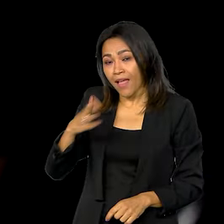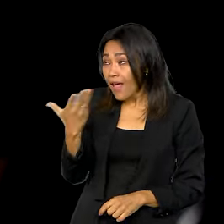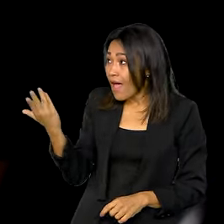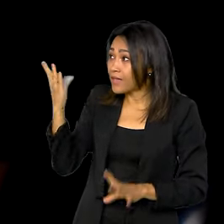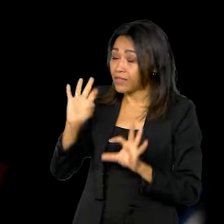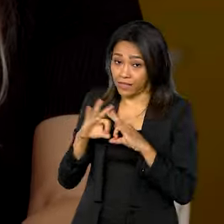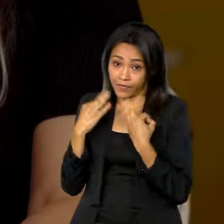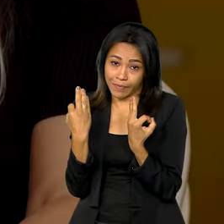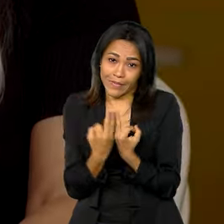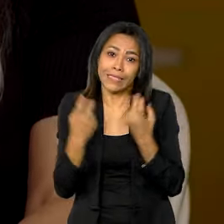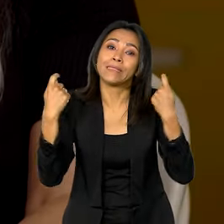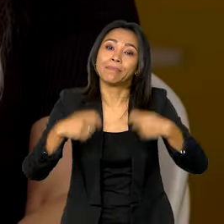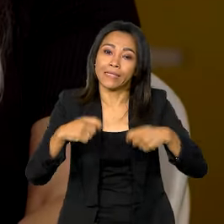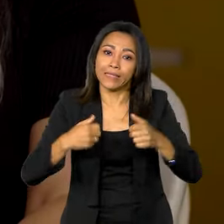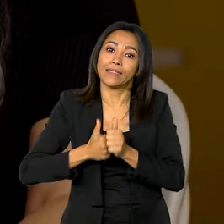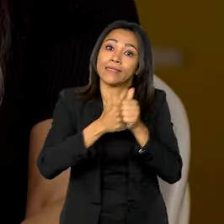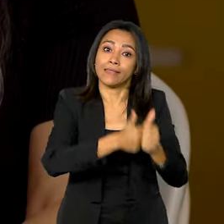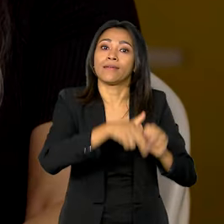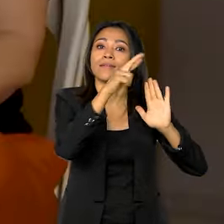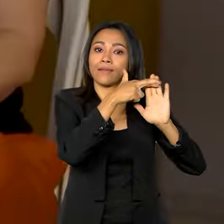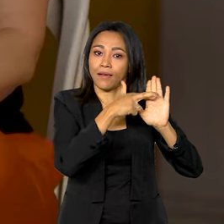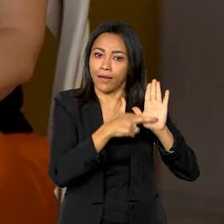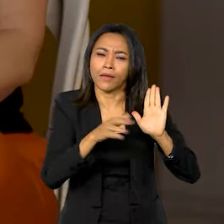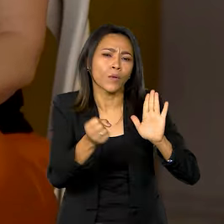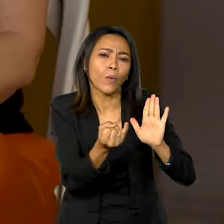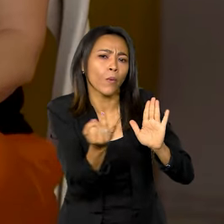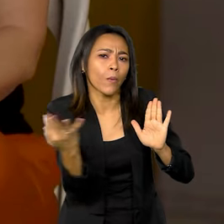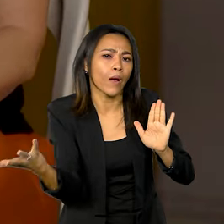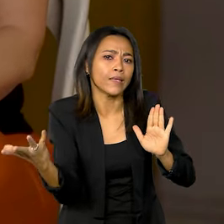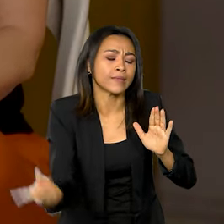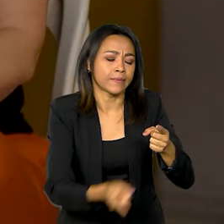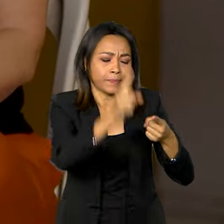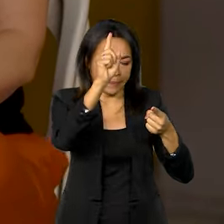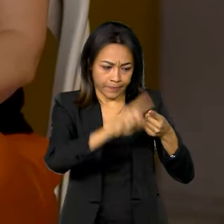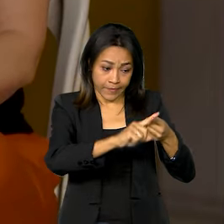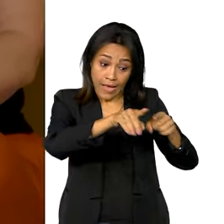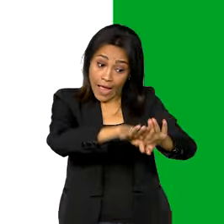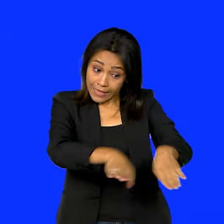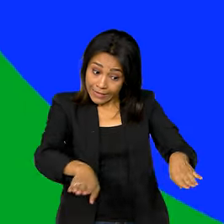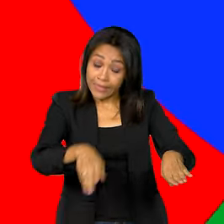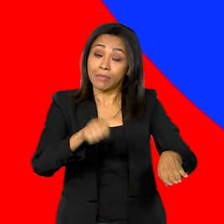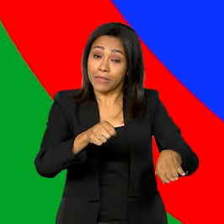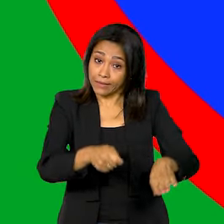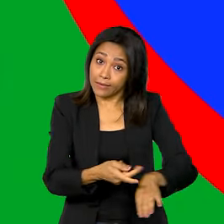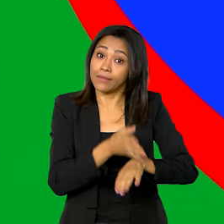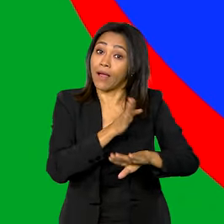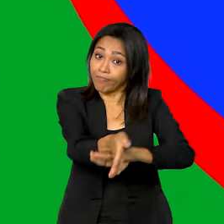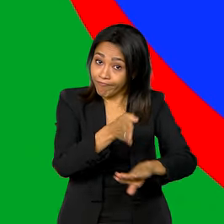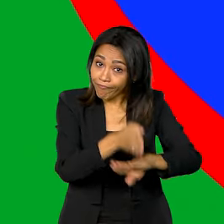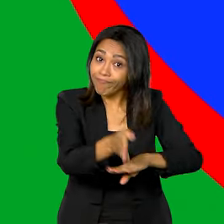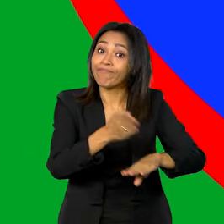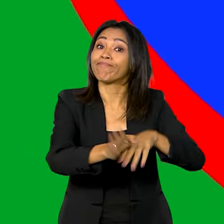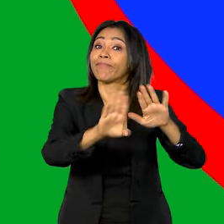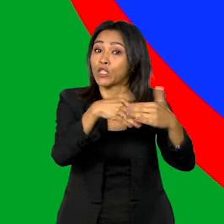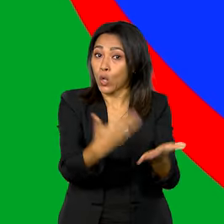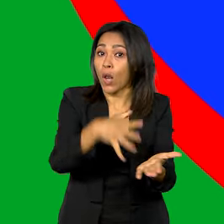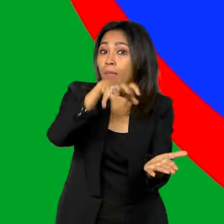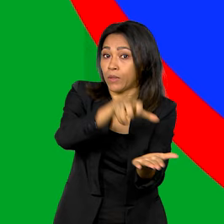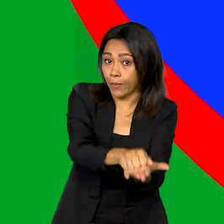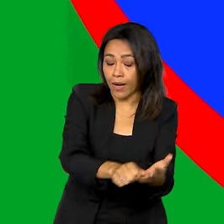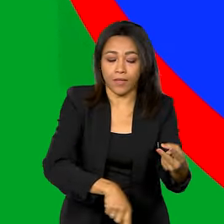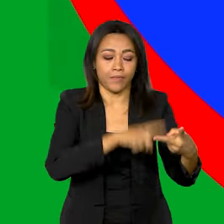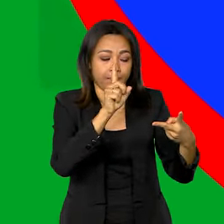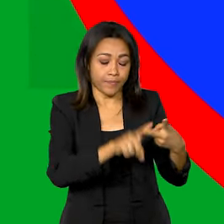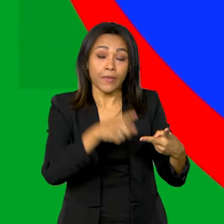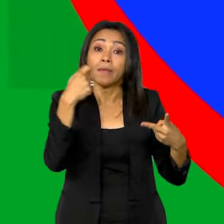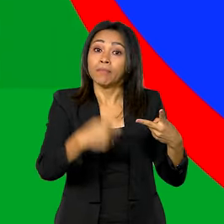essas famílias elas T que cumprir as condicionalidades qual são elas as crianças T que est matriculadas e frequentando a escola